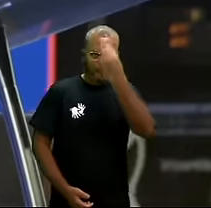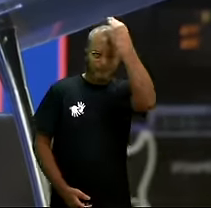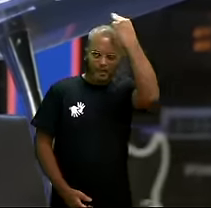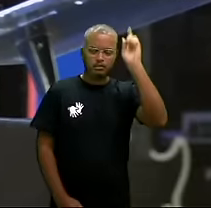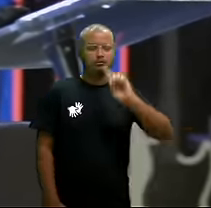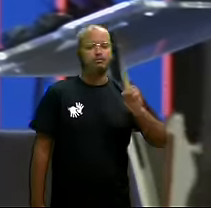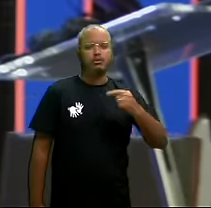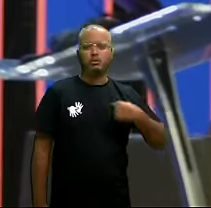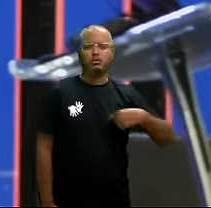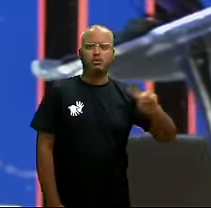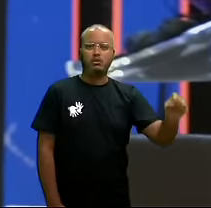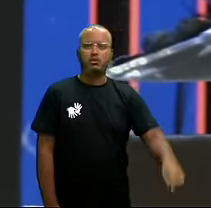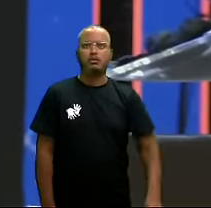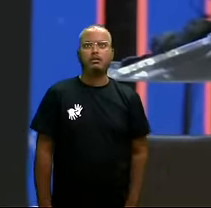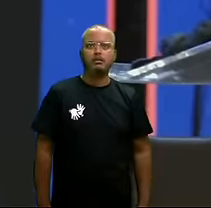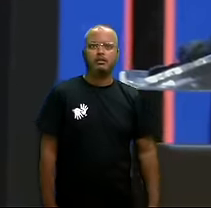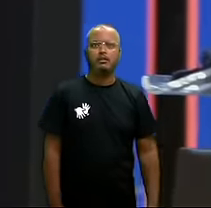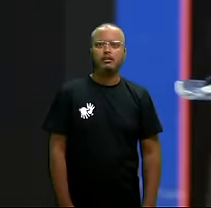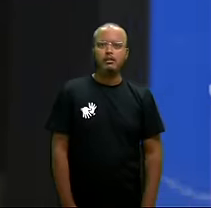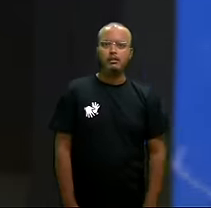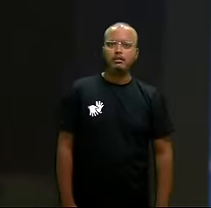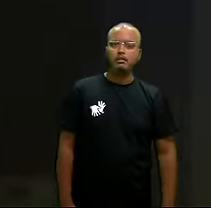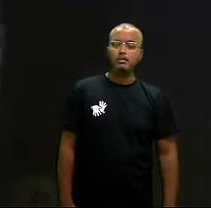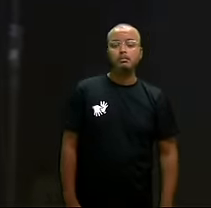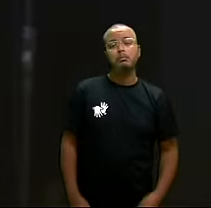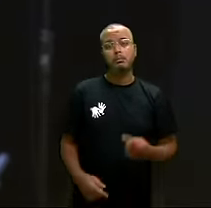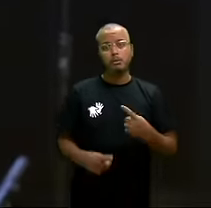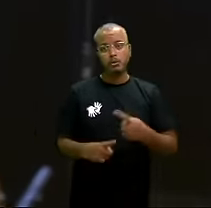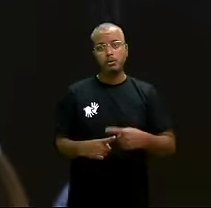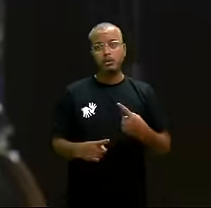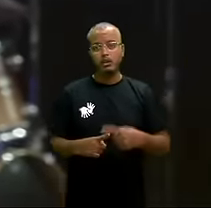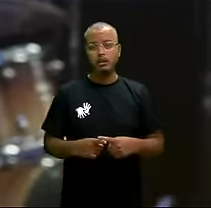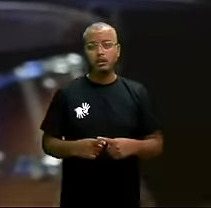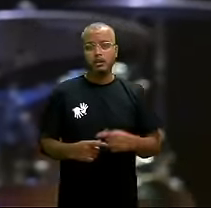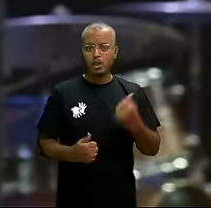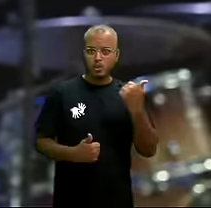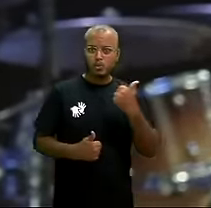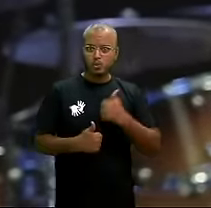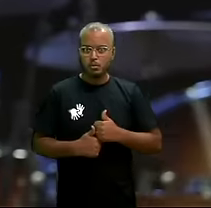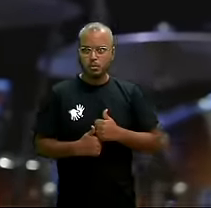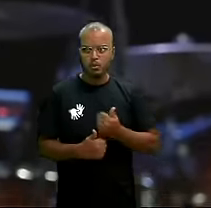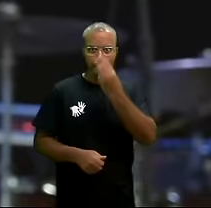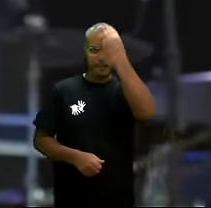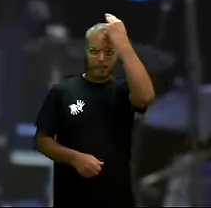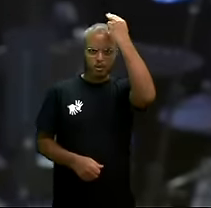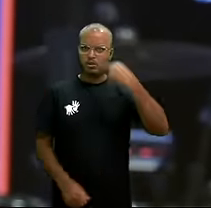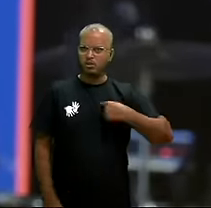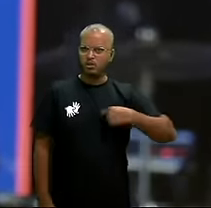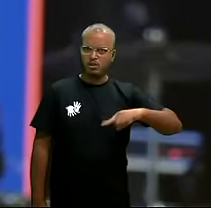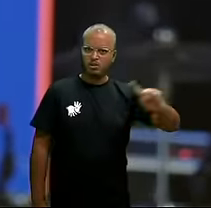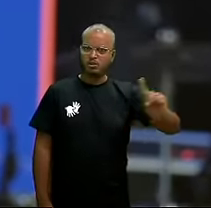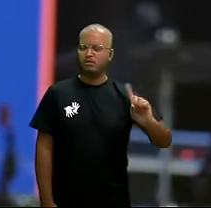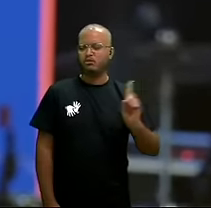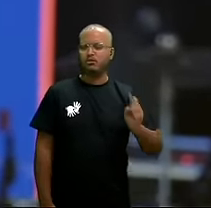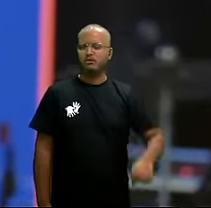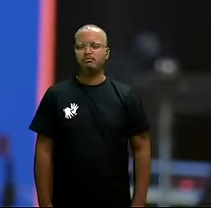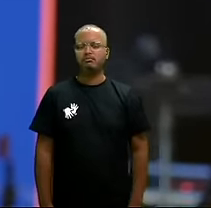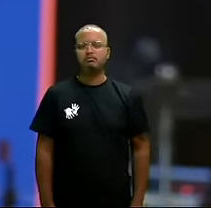grande. Você falar por alguém, você se posicionar por alguém. Eu falei, tá doido, não estou passando bem, não.